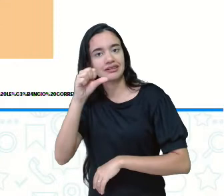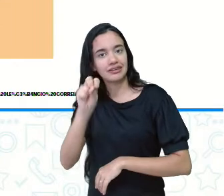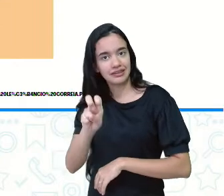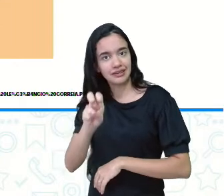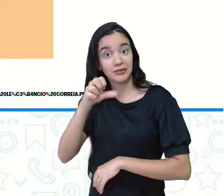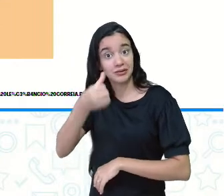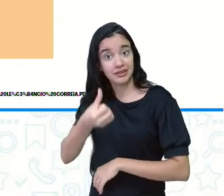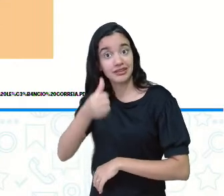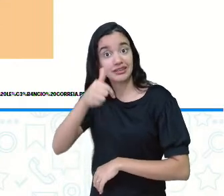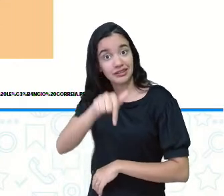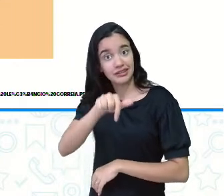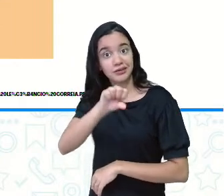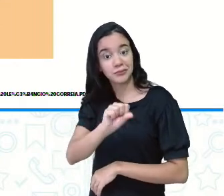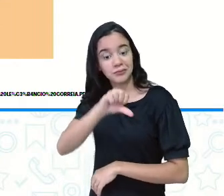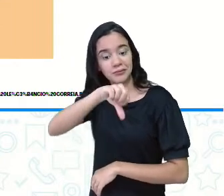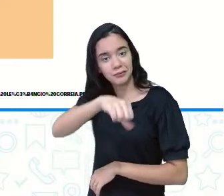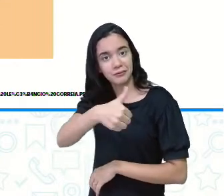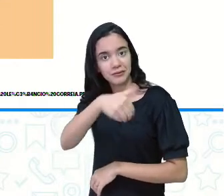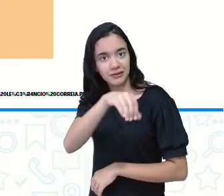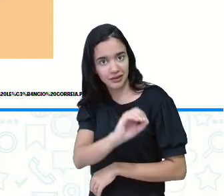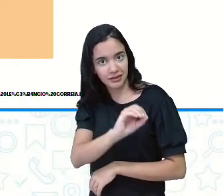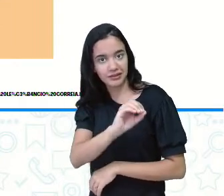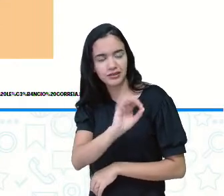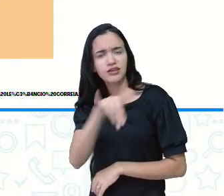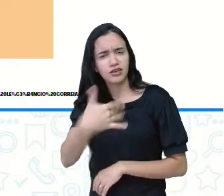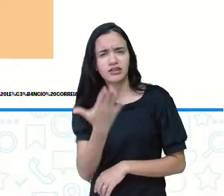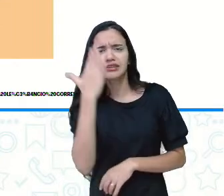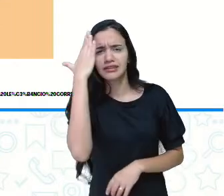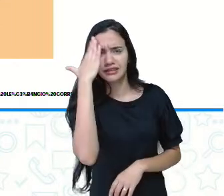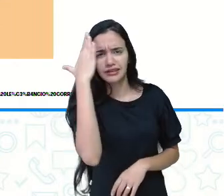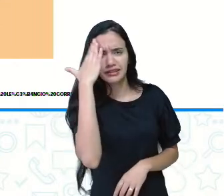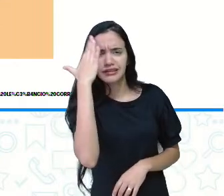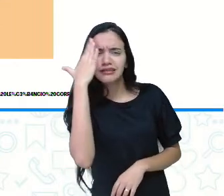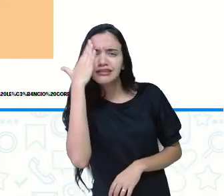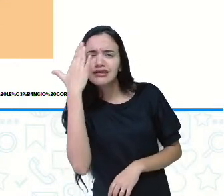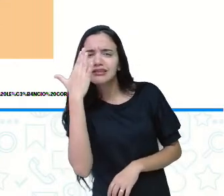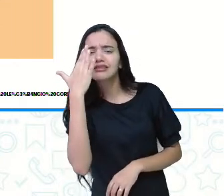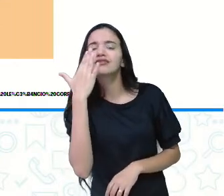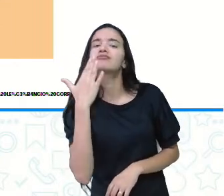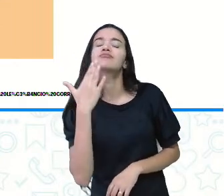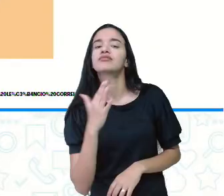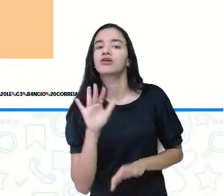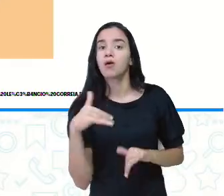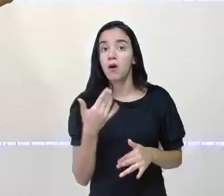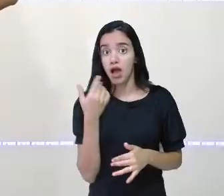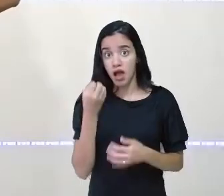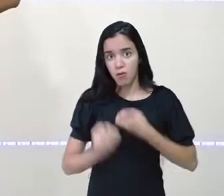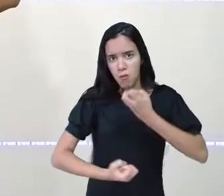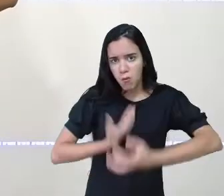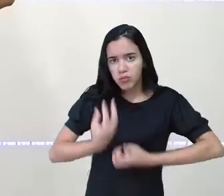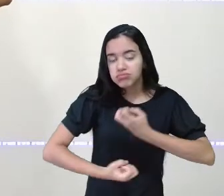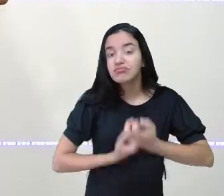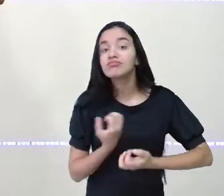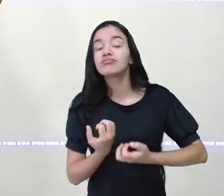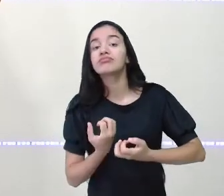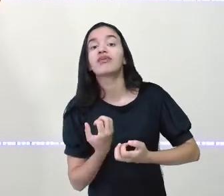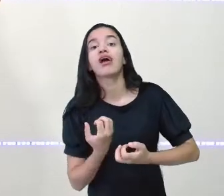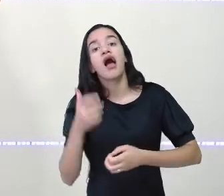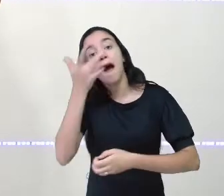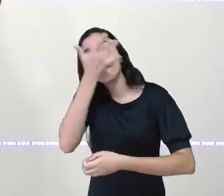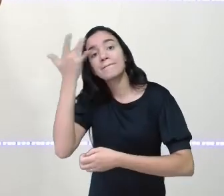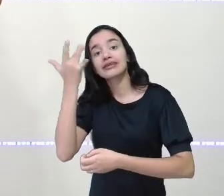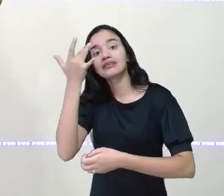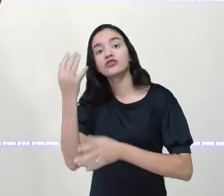12, 13, 14. Entenderam esse poema? Então, o autor aí,